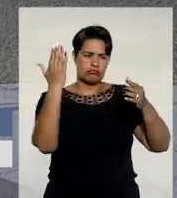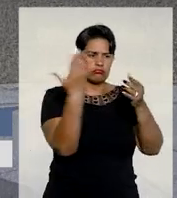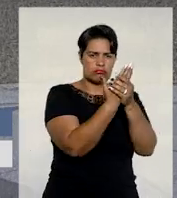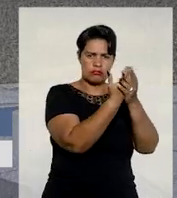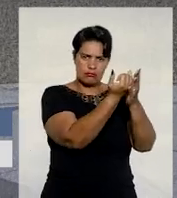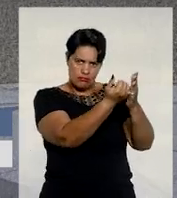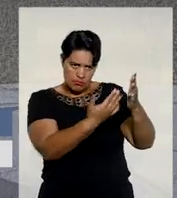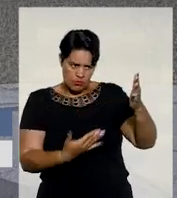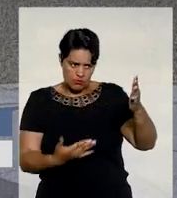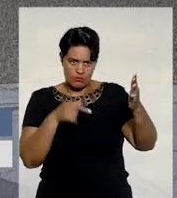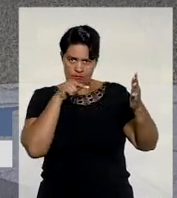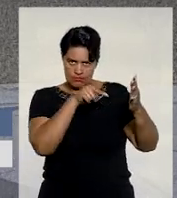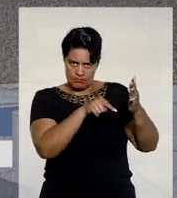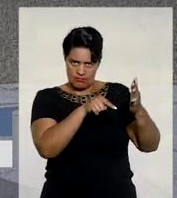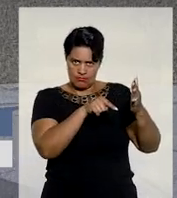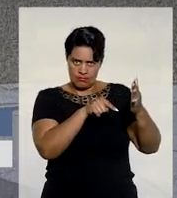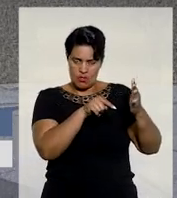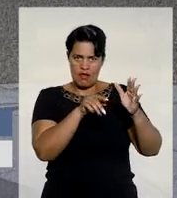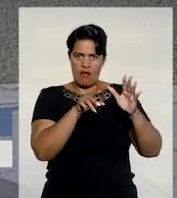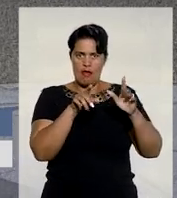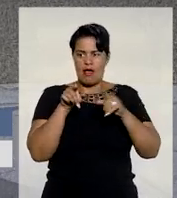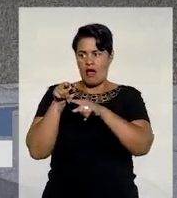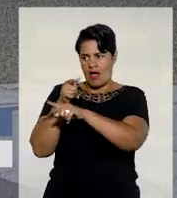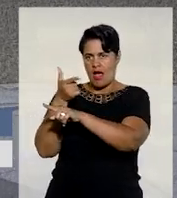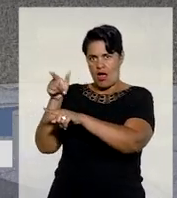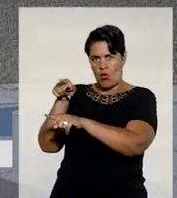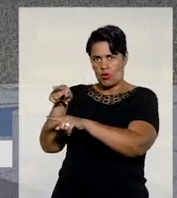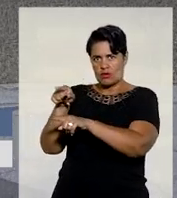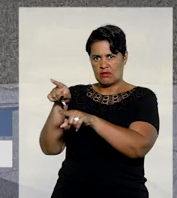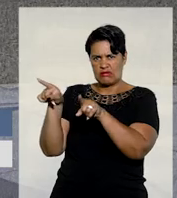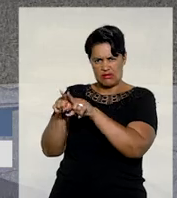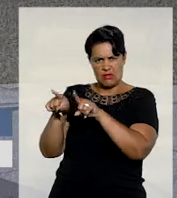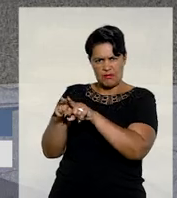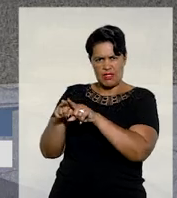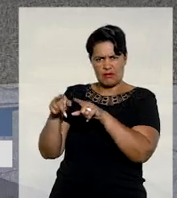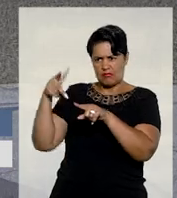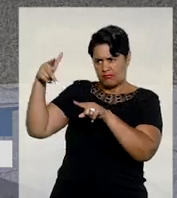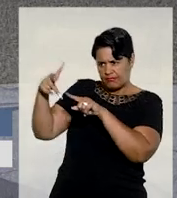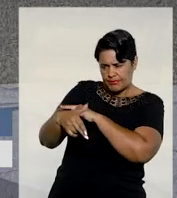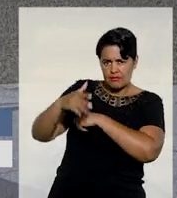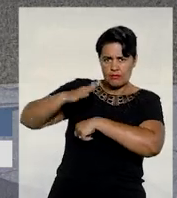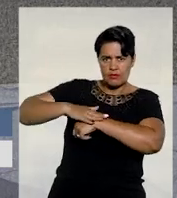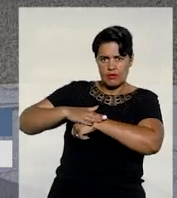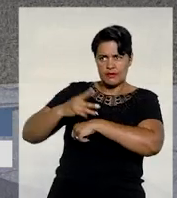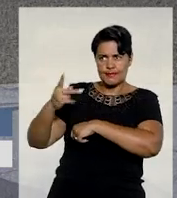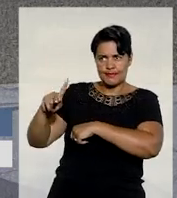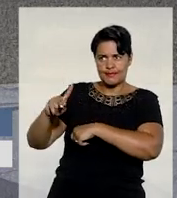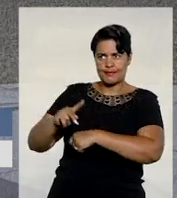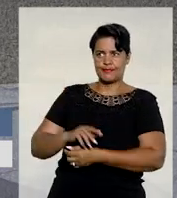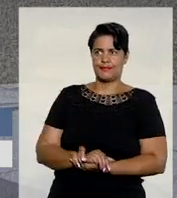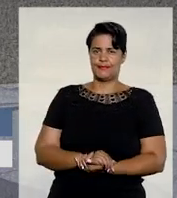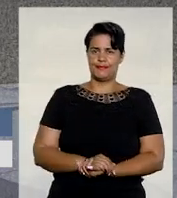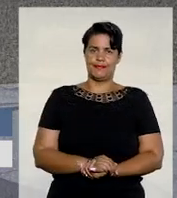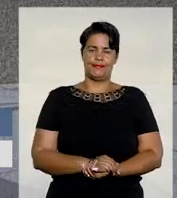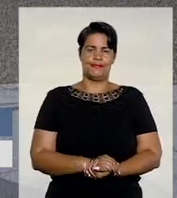embargos de declaração, por uma parte, professor René, interrompe o prazo para que a outra também oponha os aclaratórios?